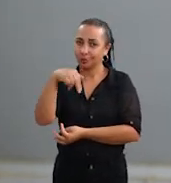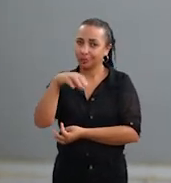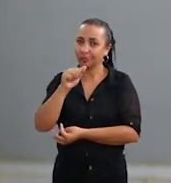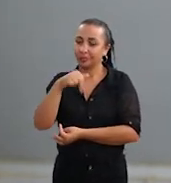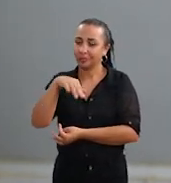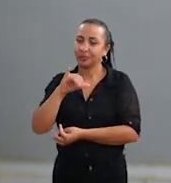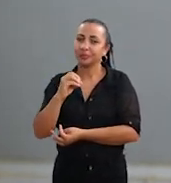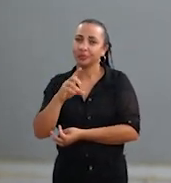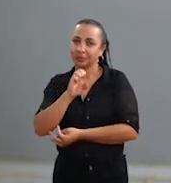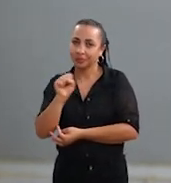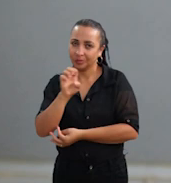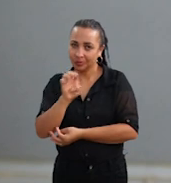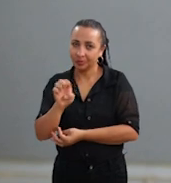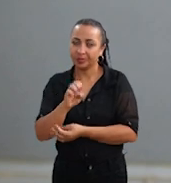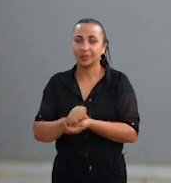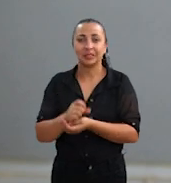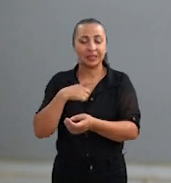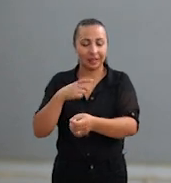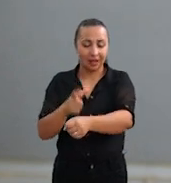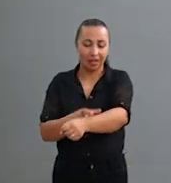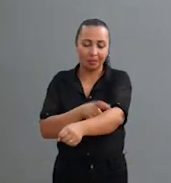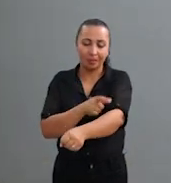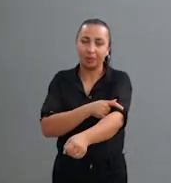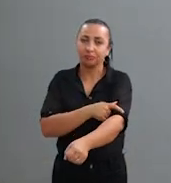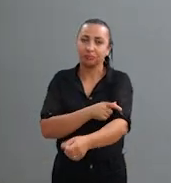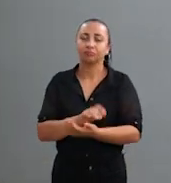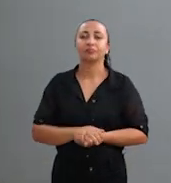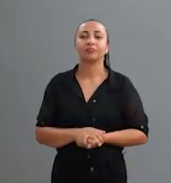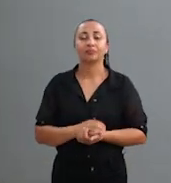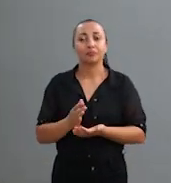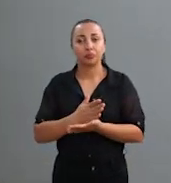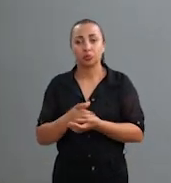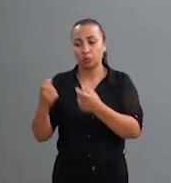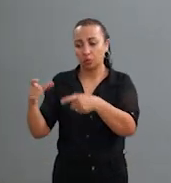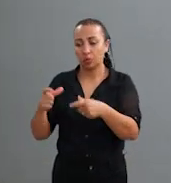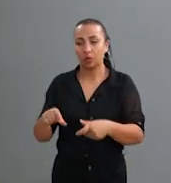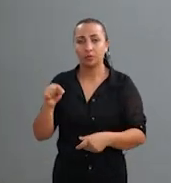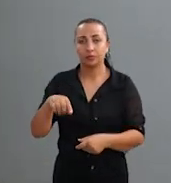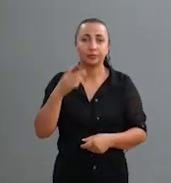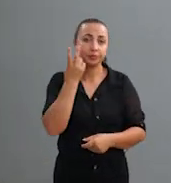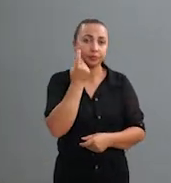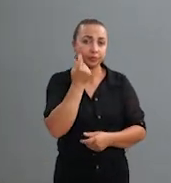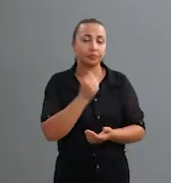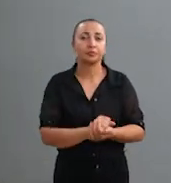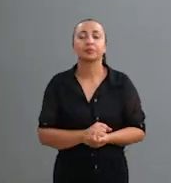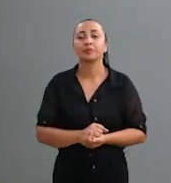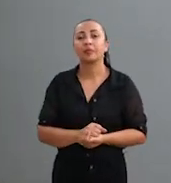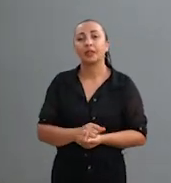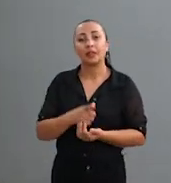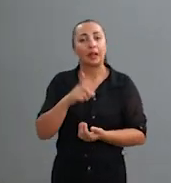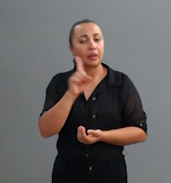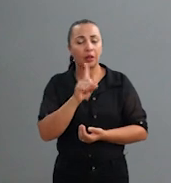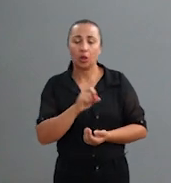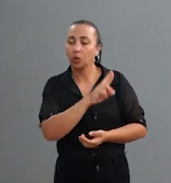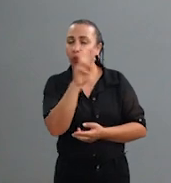leishmaniose tegumentar, que dá na pele. Em alguns locais aqui no Ceará, né, eles não usam mais